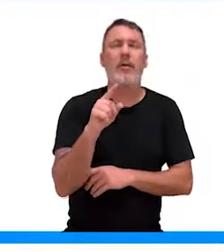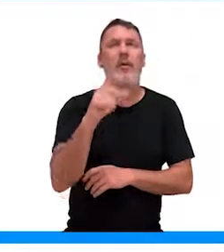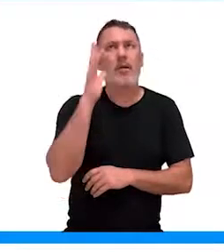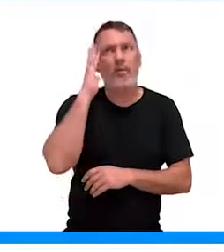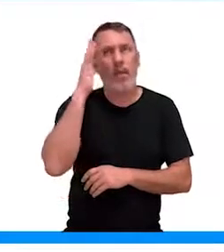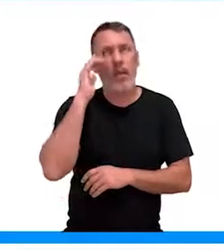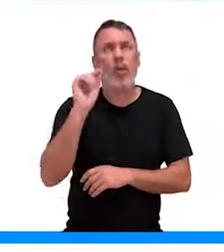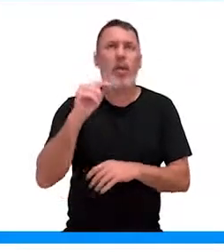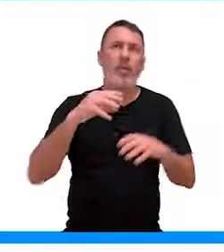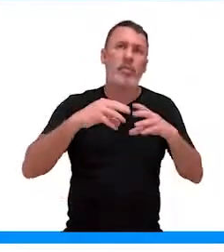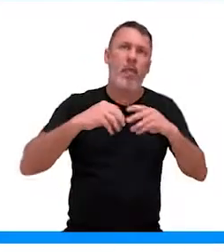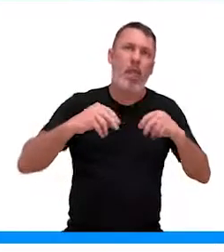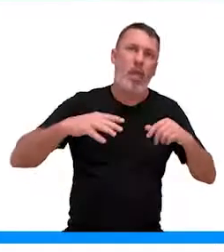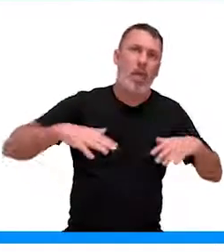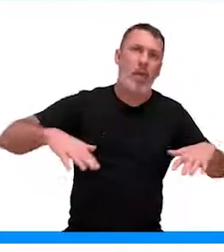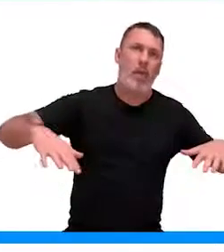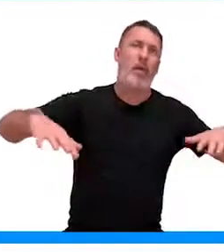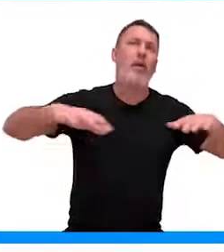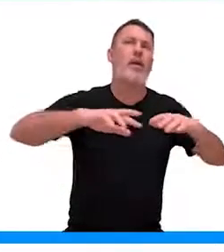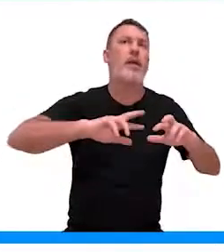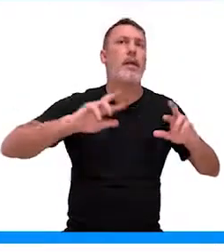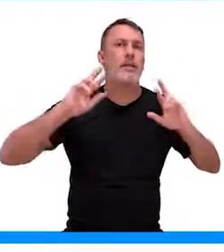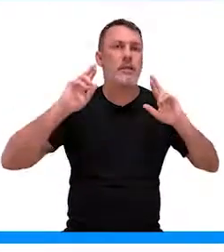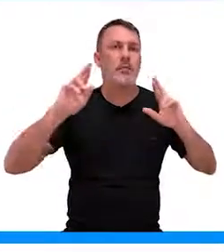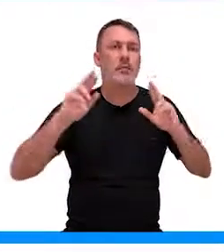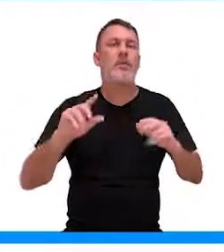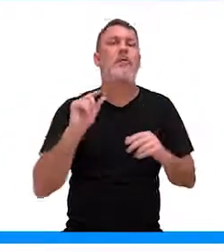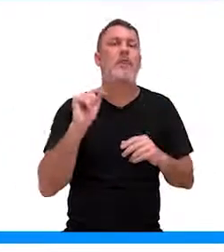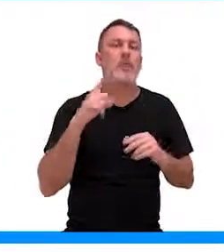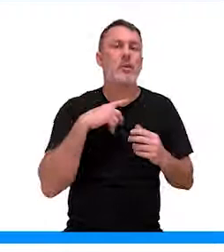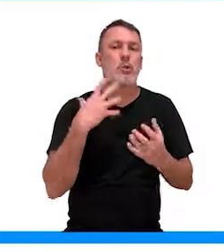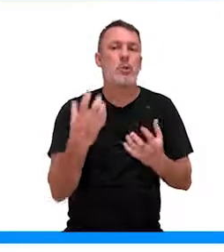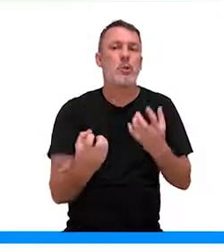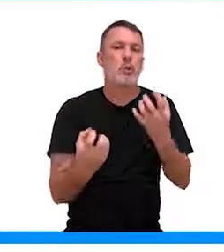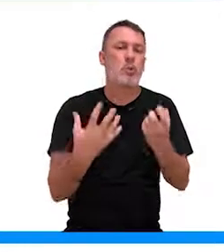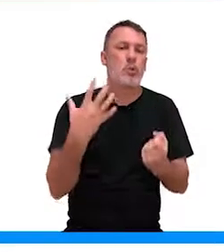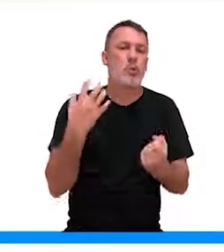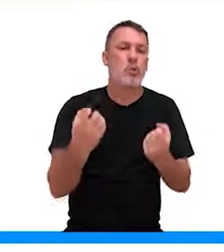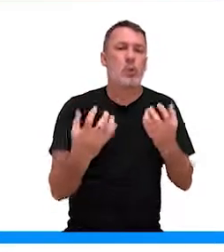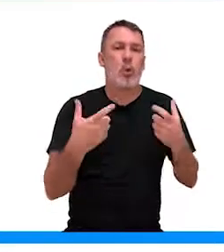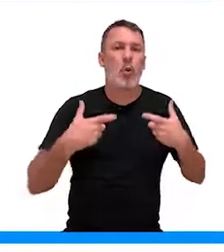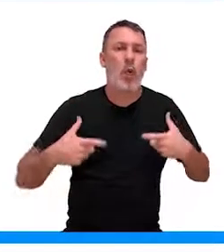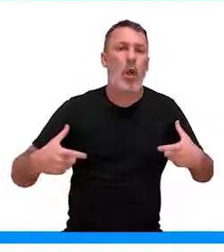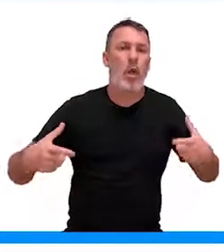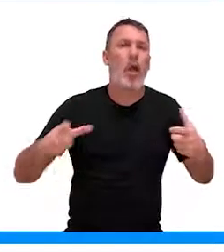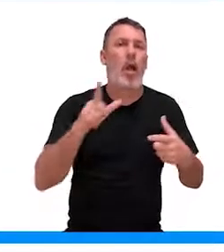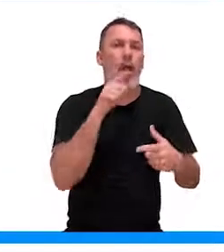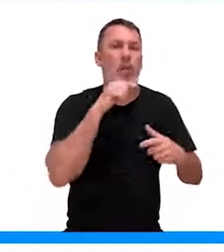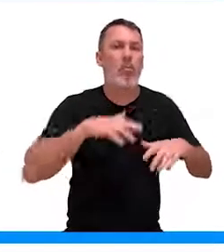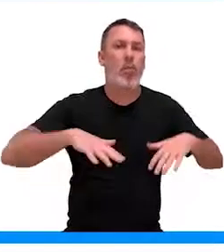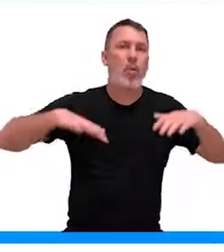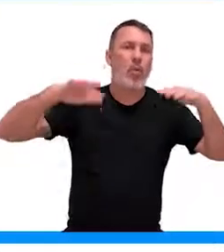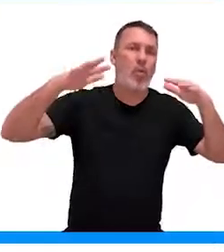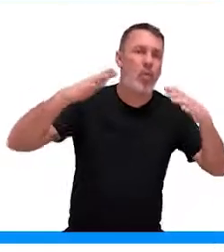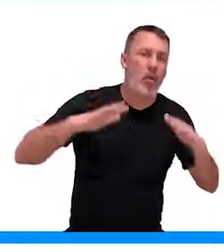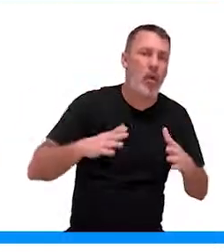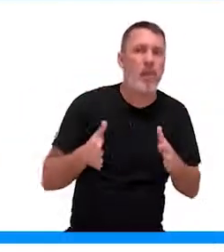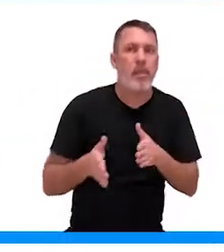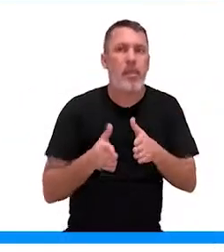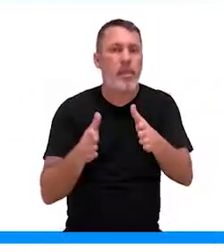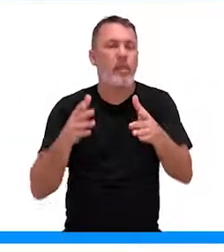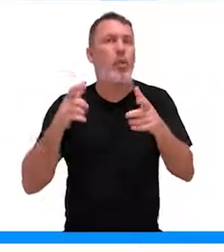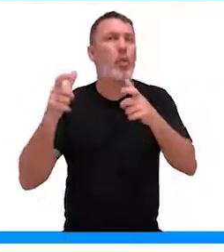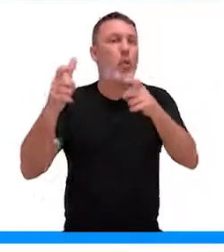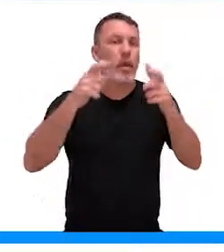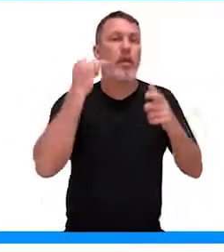terras responsáveis pela drenagem, tá, de determinada região, tá? E claro,